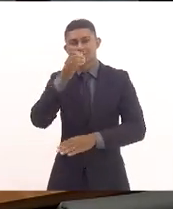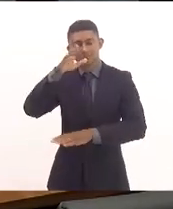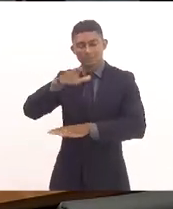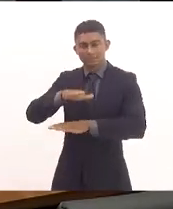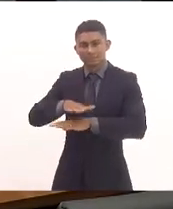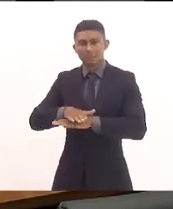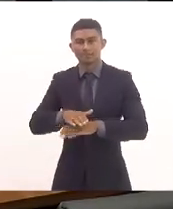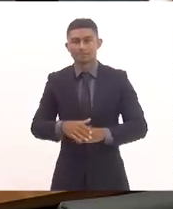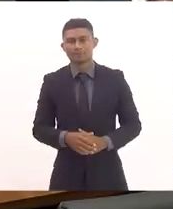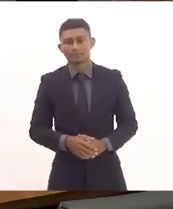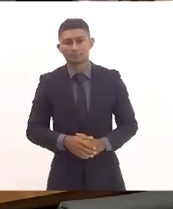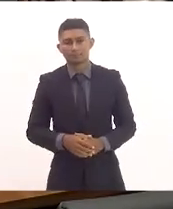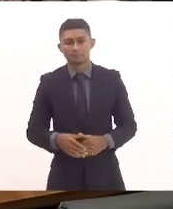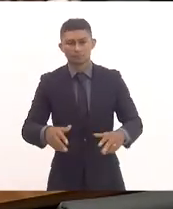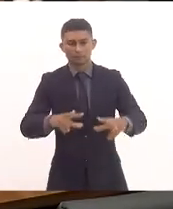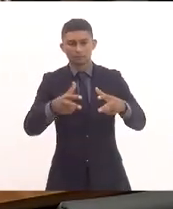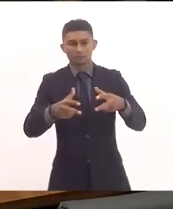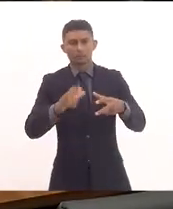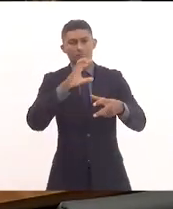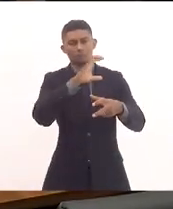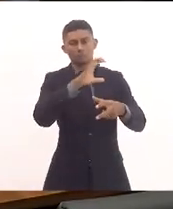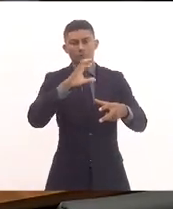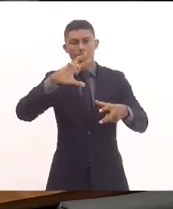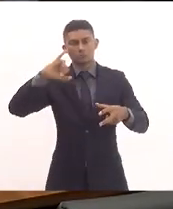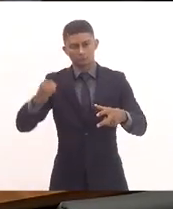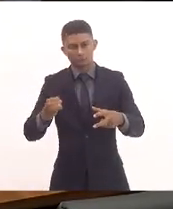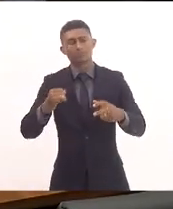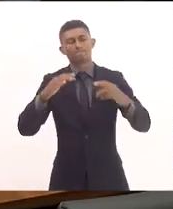Sigo a CCJ.